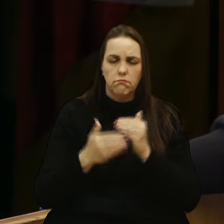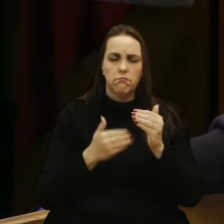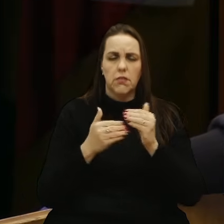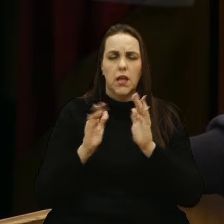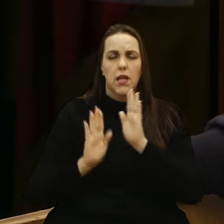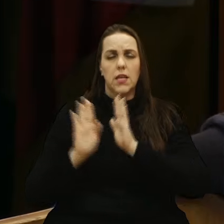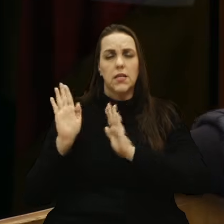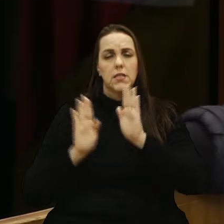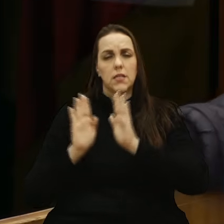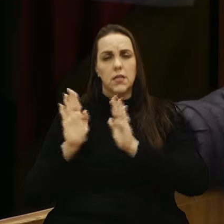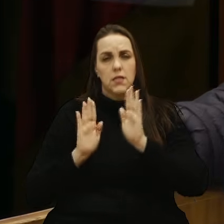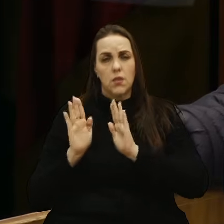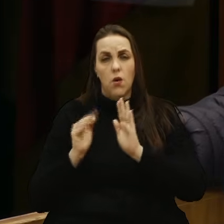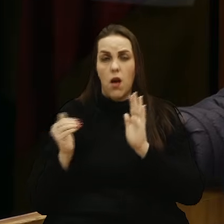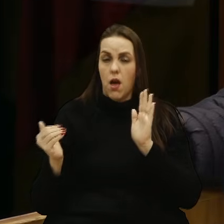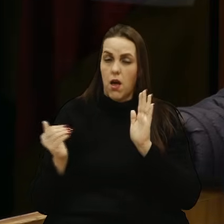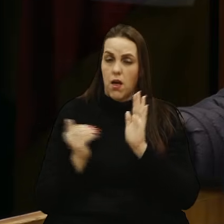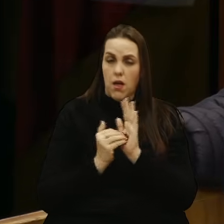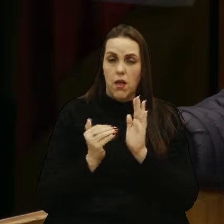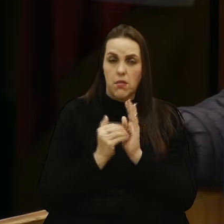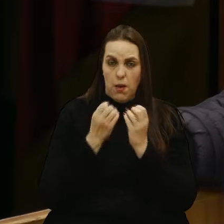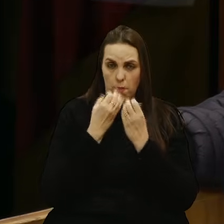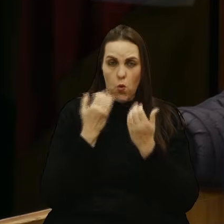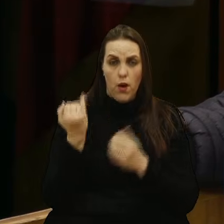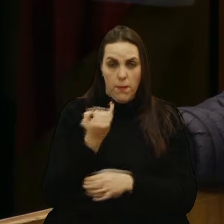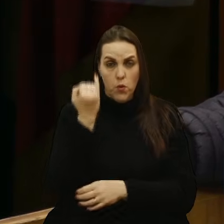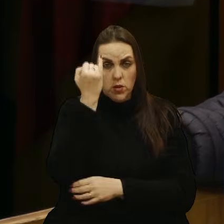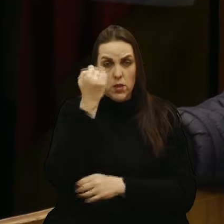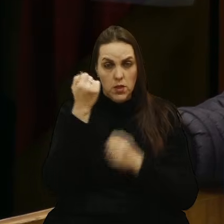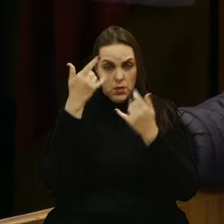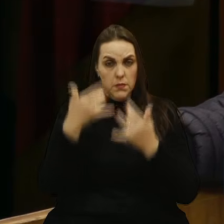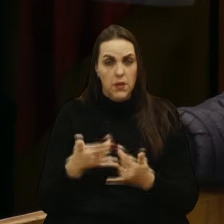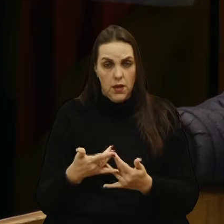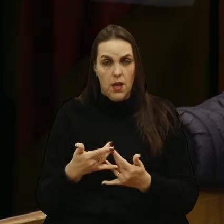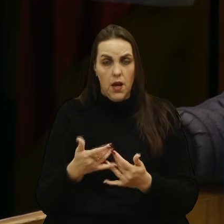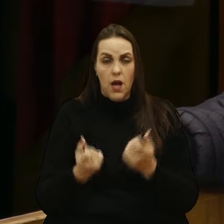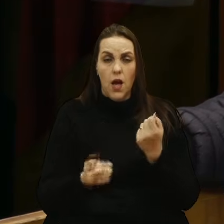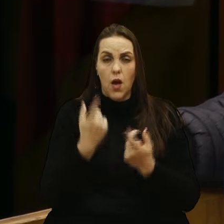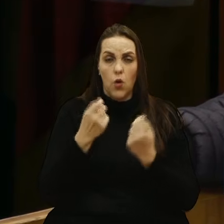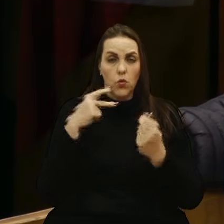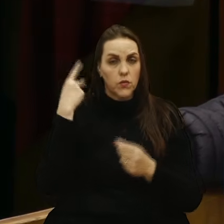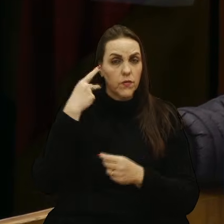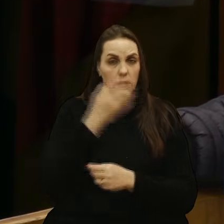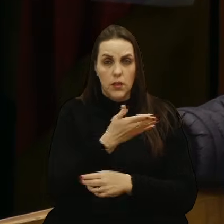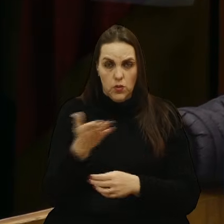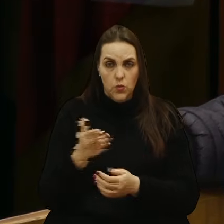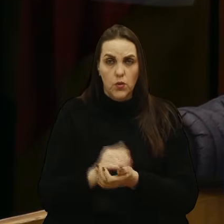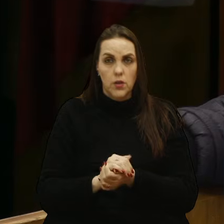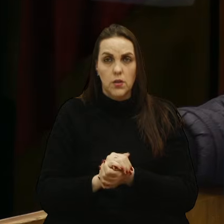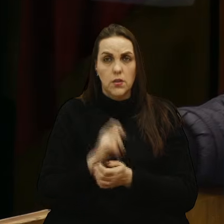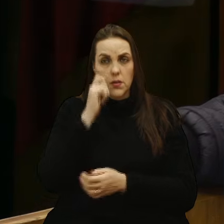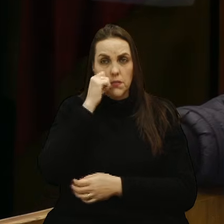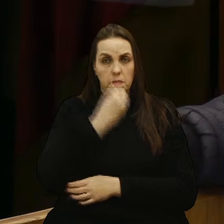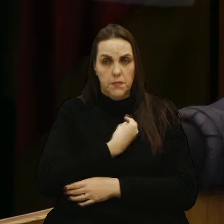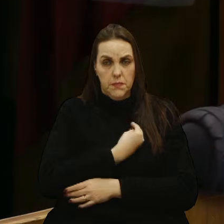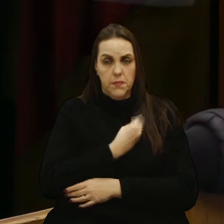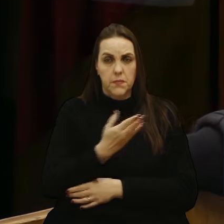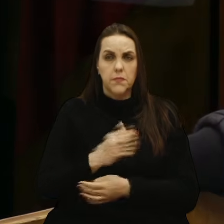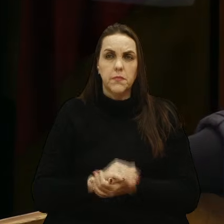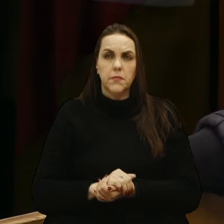até que é bom salientar para alguns nobres pares e senhoras presentes,